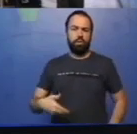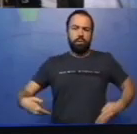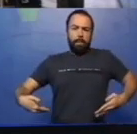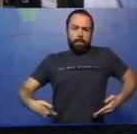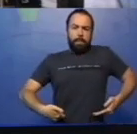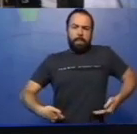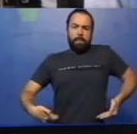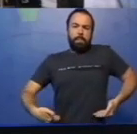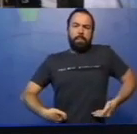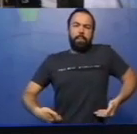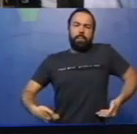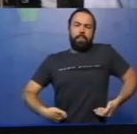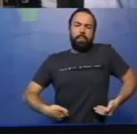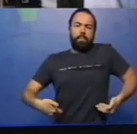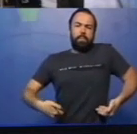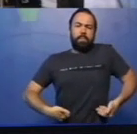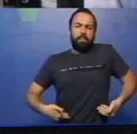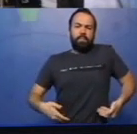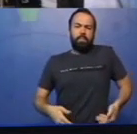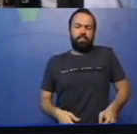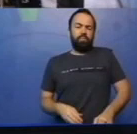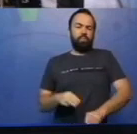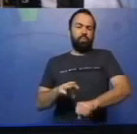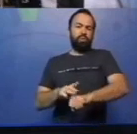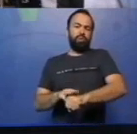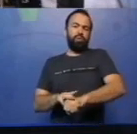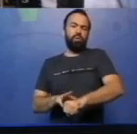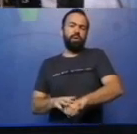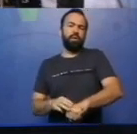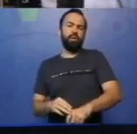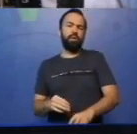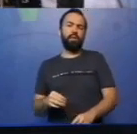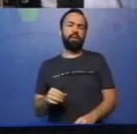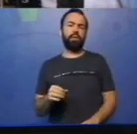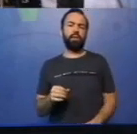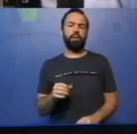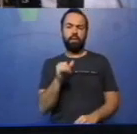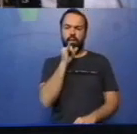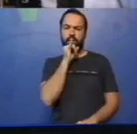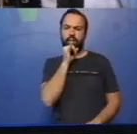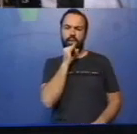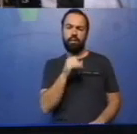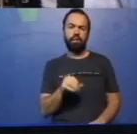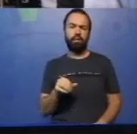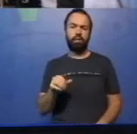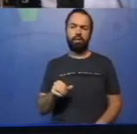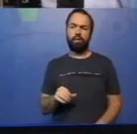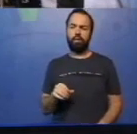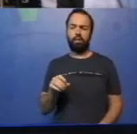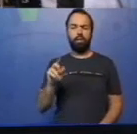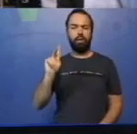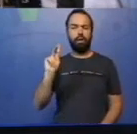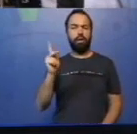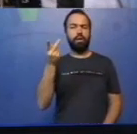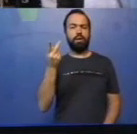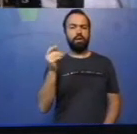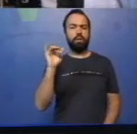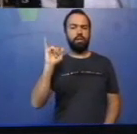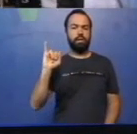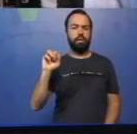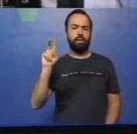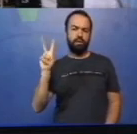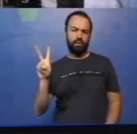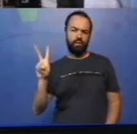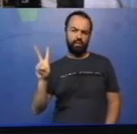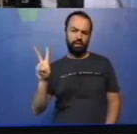de assistência médica e a persistência de doenças como HIV, malária e tuberculose. Essas doenças existem em outras